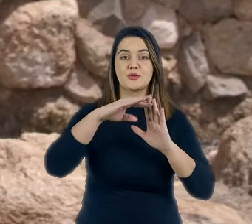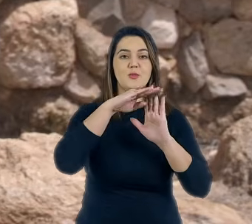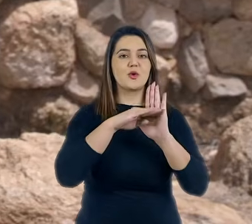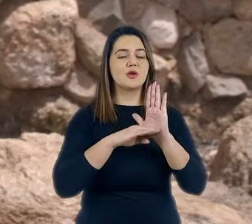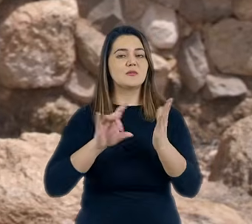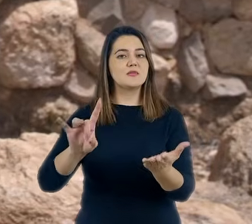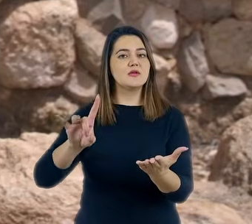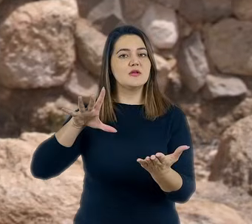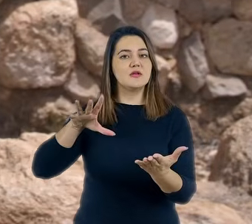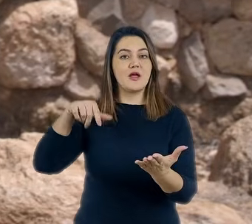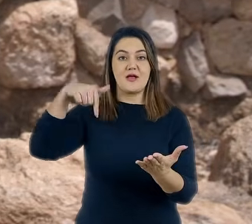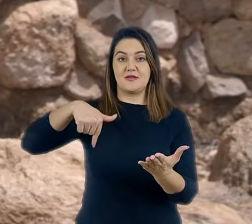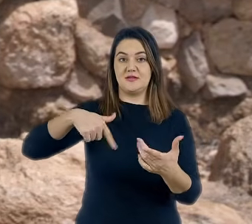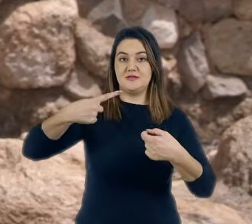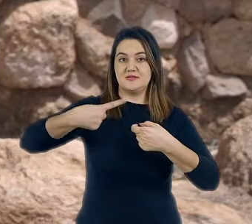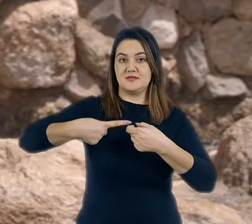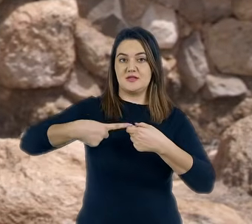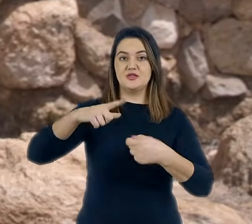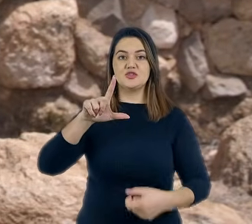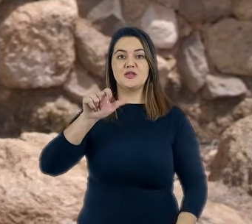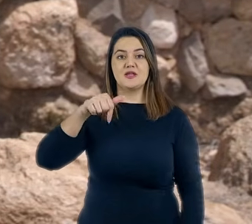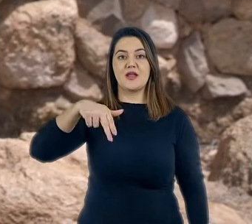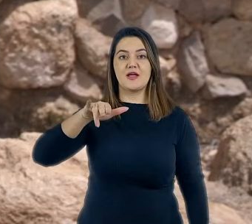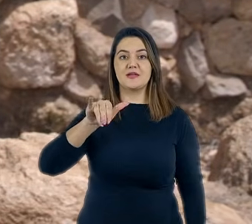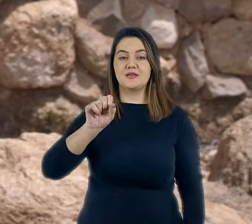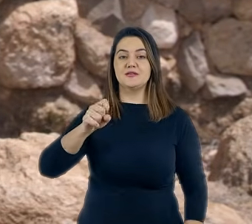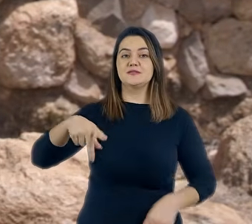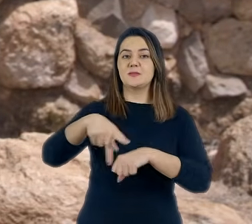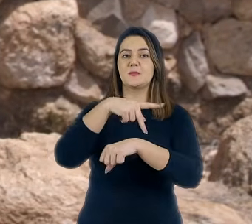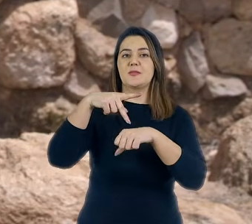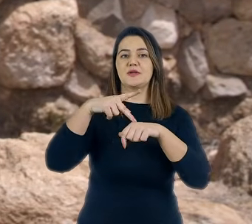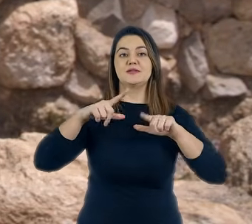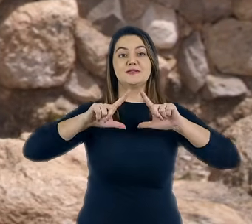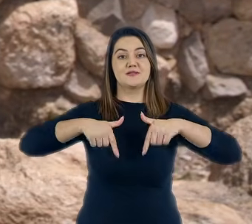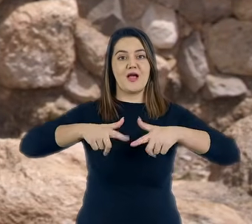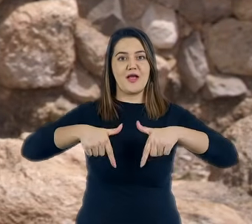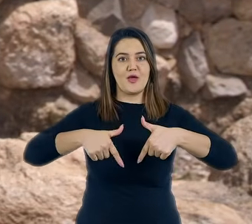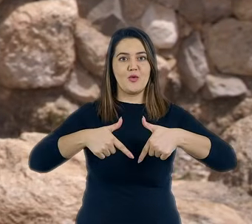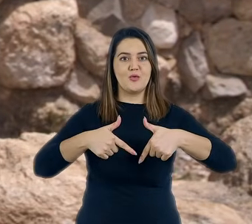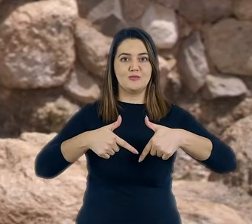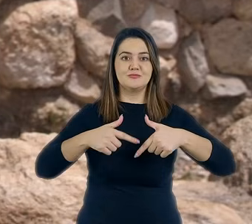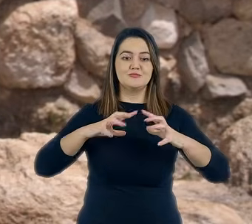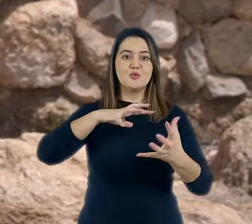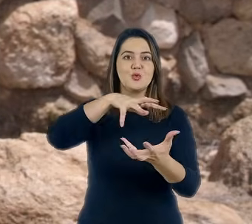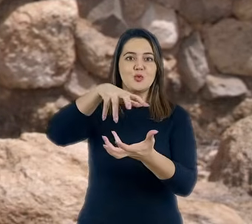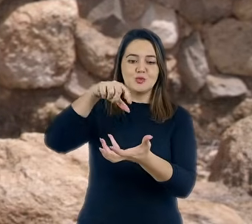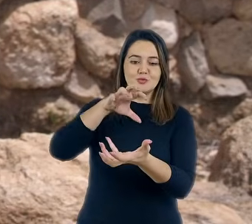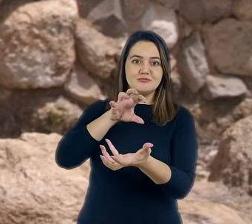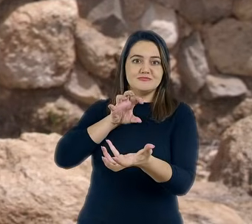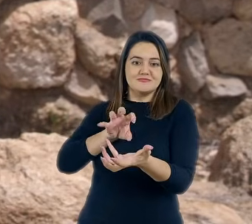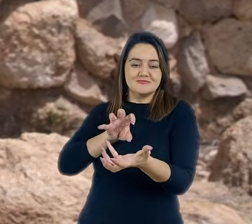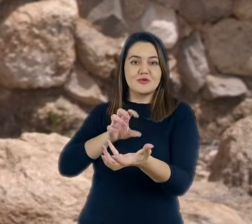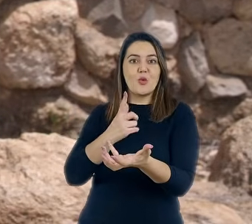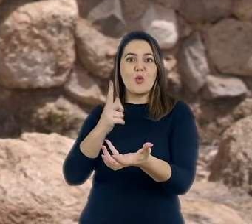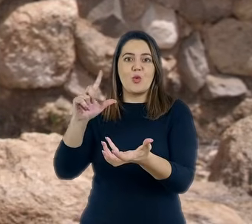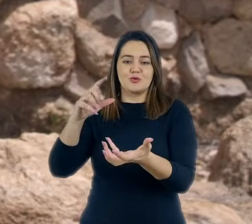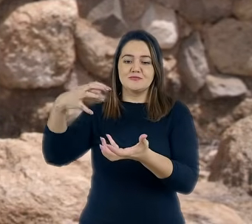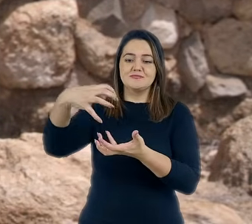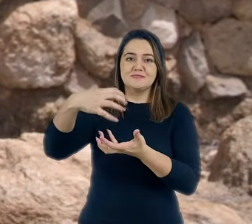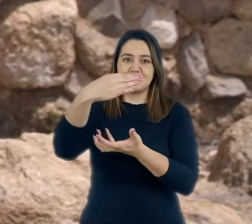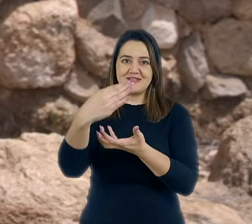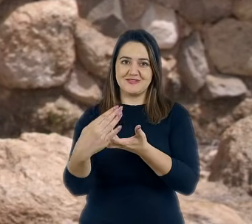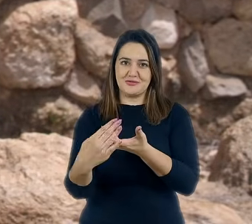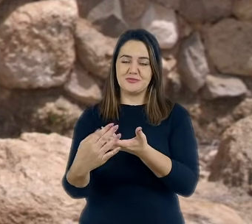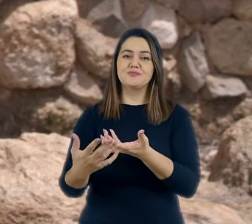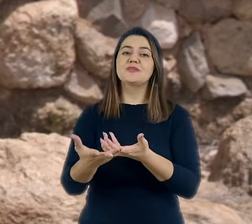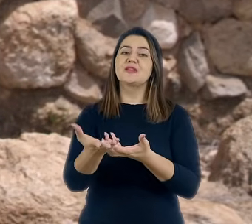De volta com o programa Evidências aqui em Laquis, Israel, do outro lado do mundo, para mostrar para você como a arqueologia ajuda a